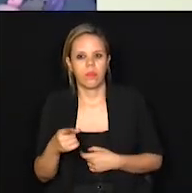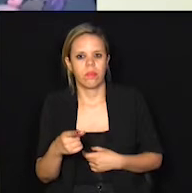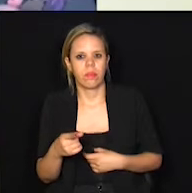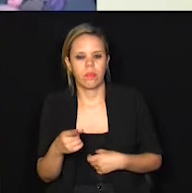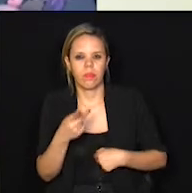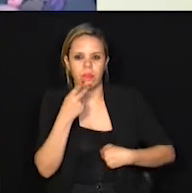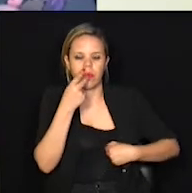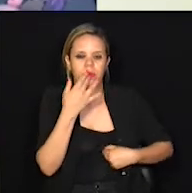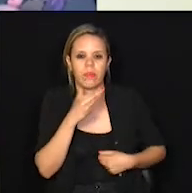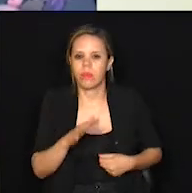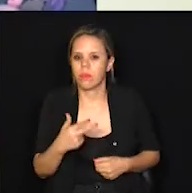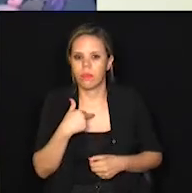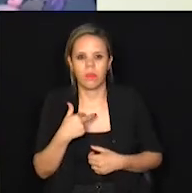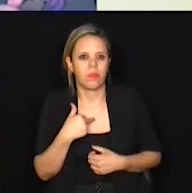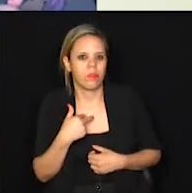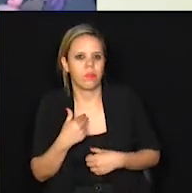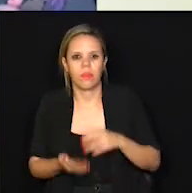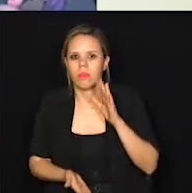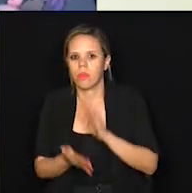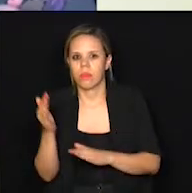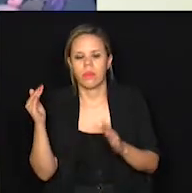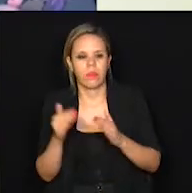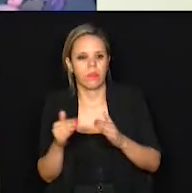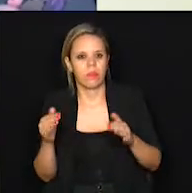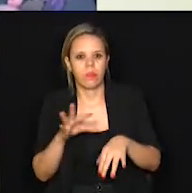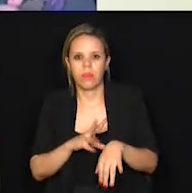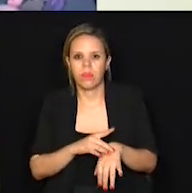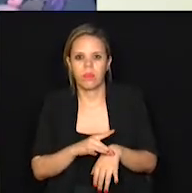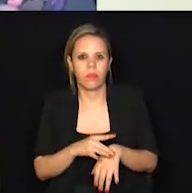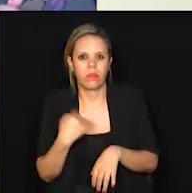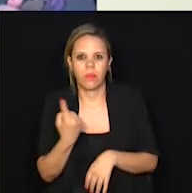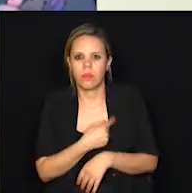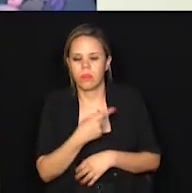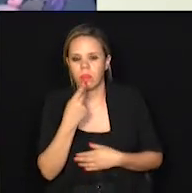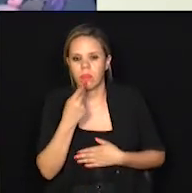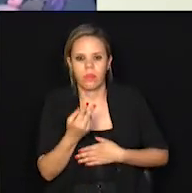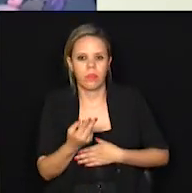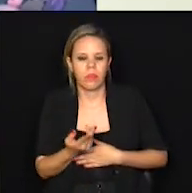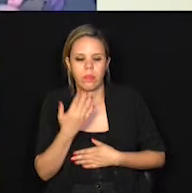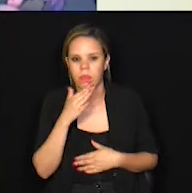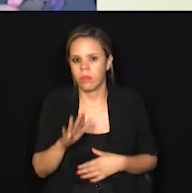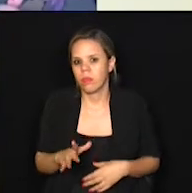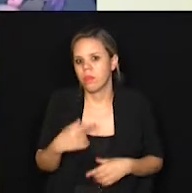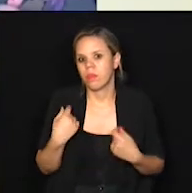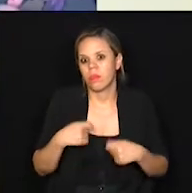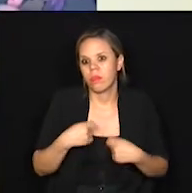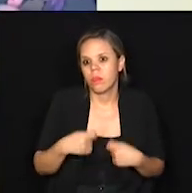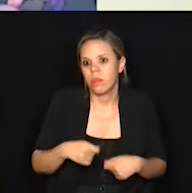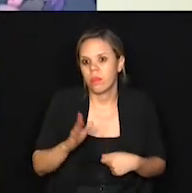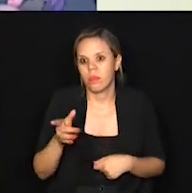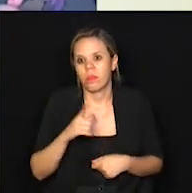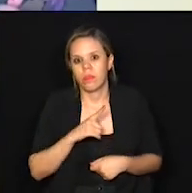de existir se nós não acharmos uma possibilidade de retorno. Quais critérios?